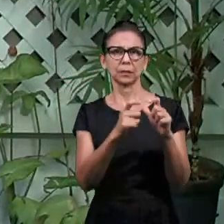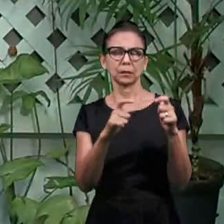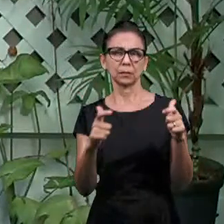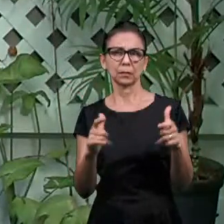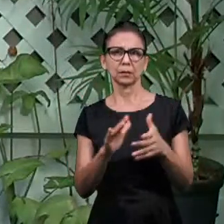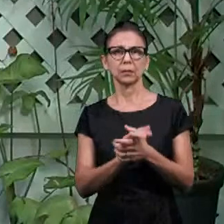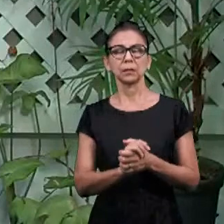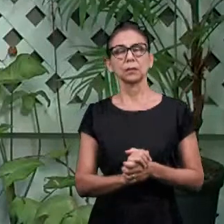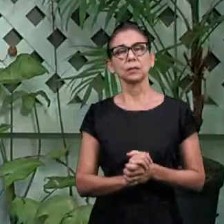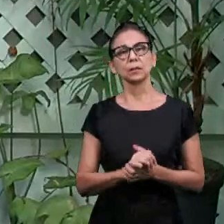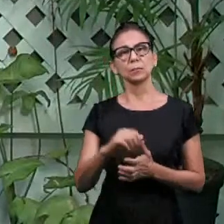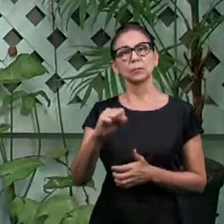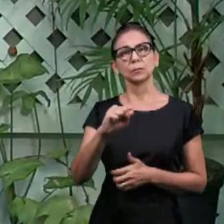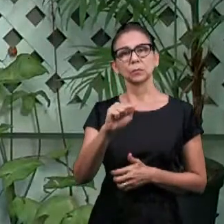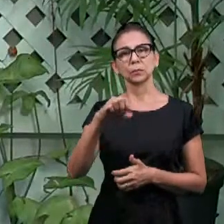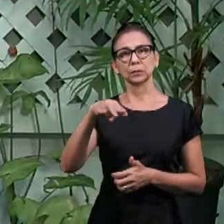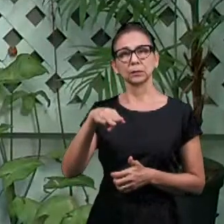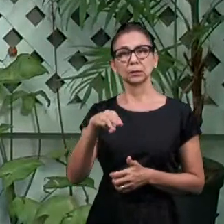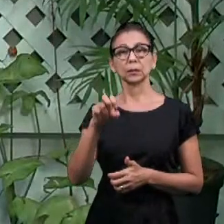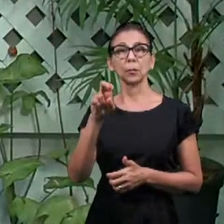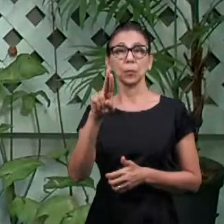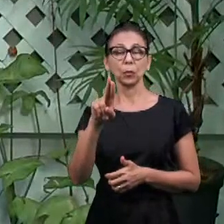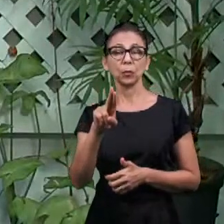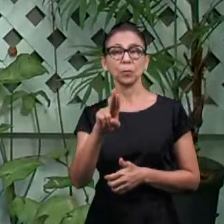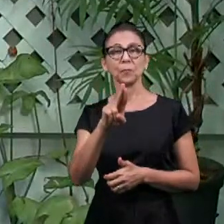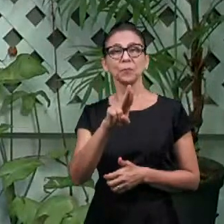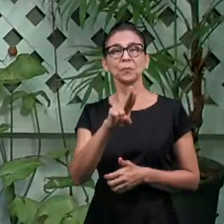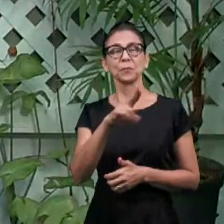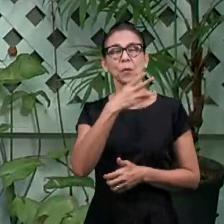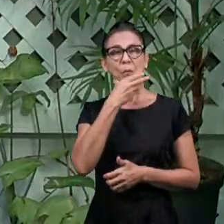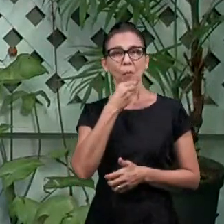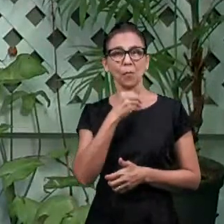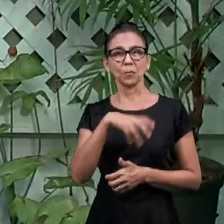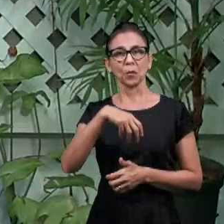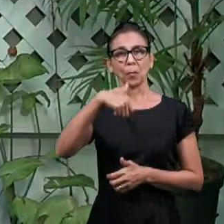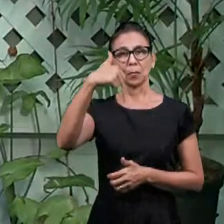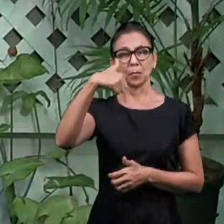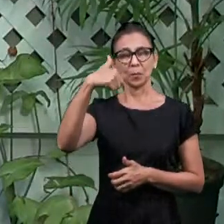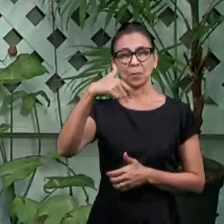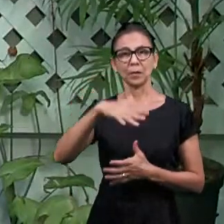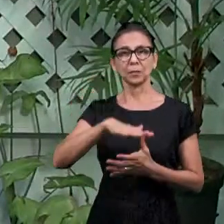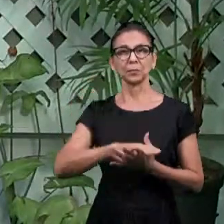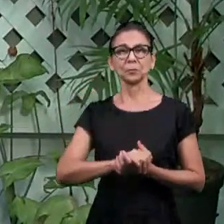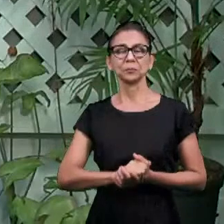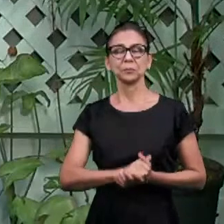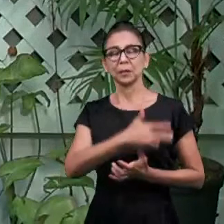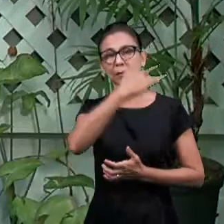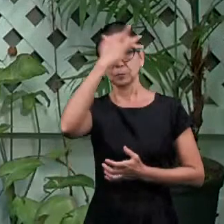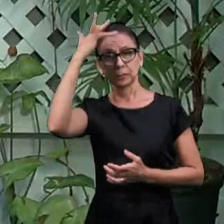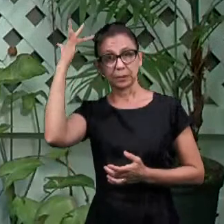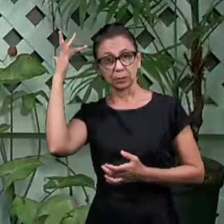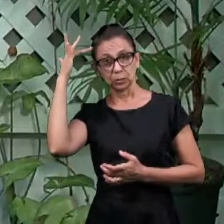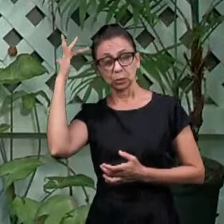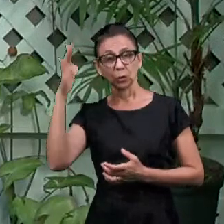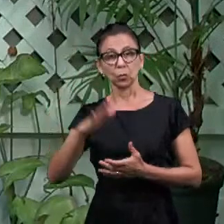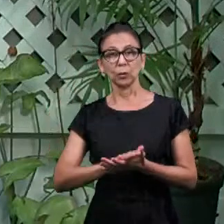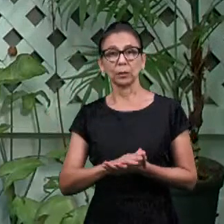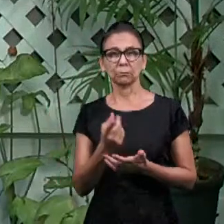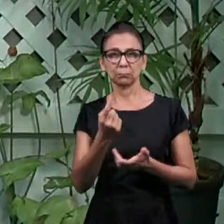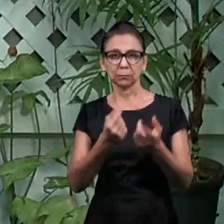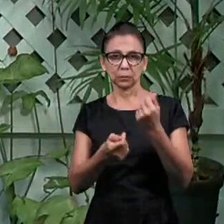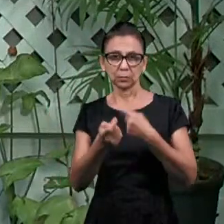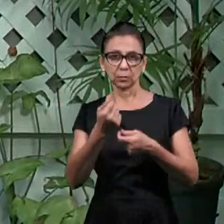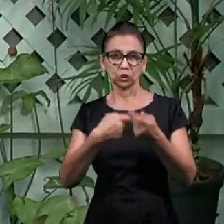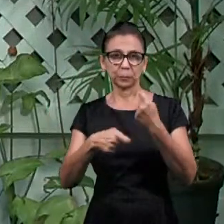primeiro tesoureiro do presbitério. Mencionamos o nome de algumas famílias que estiveram naquela... Família Cipreste, que começou